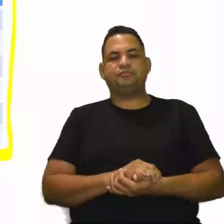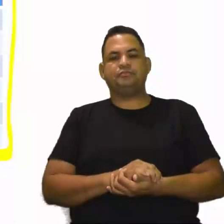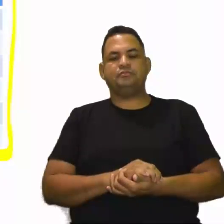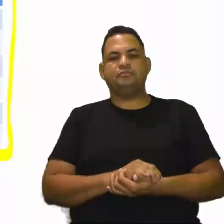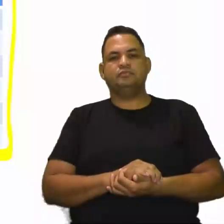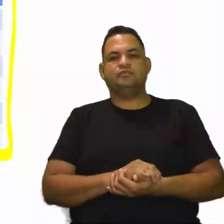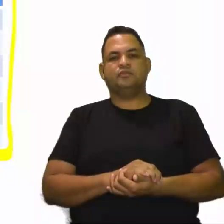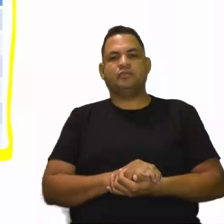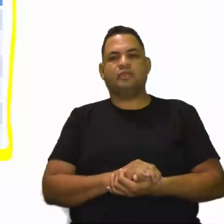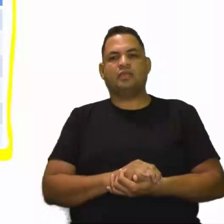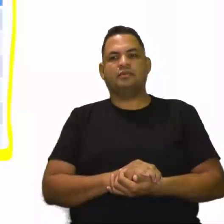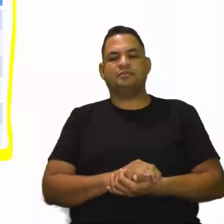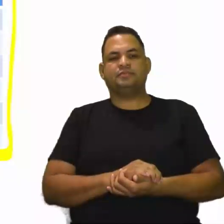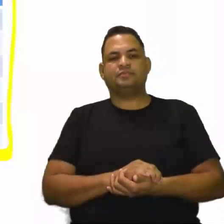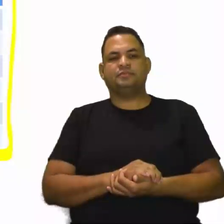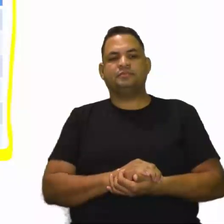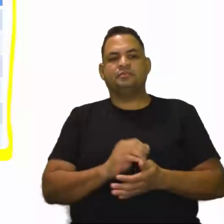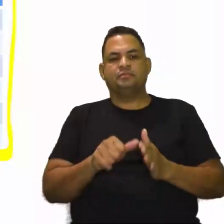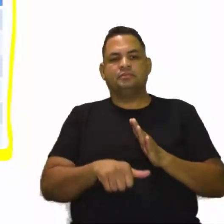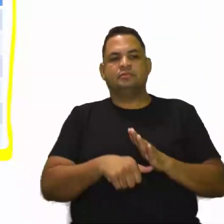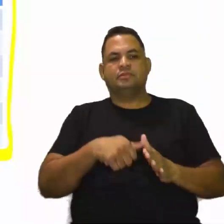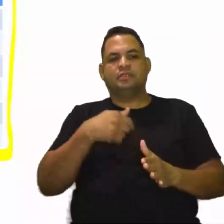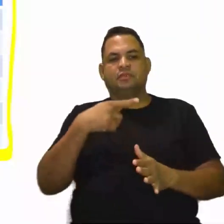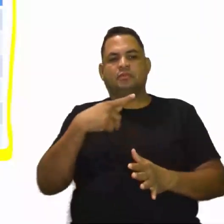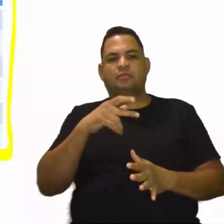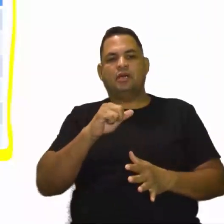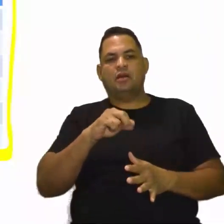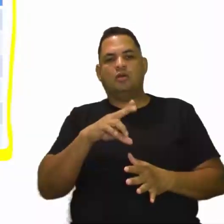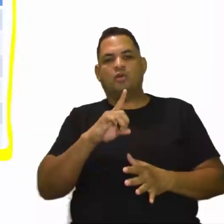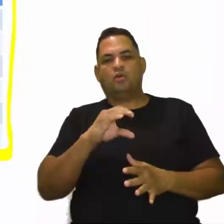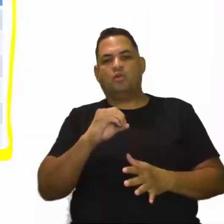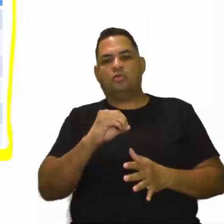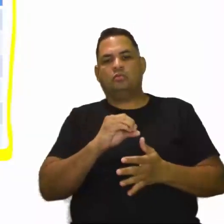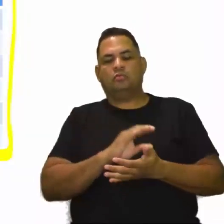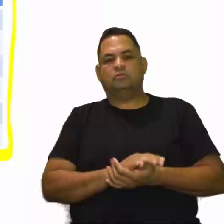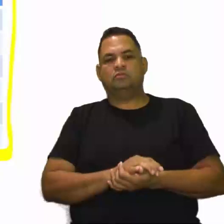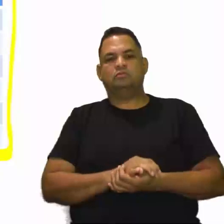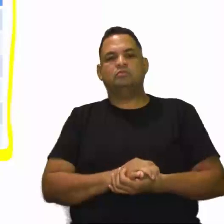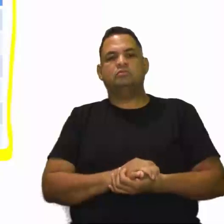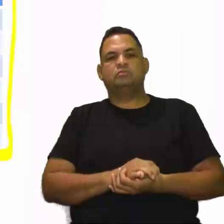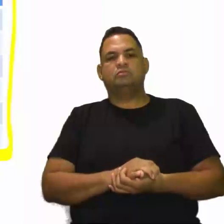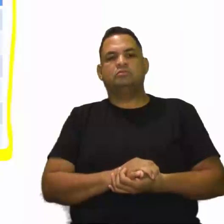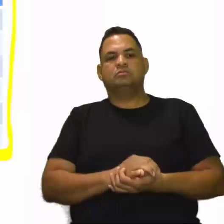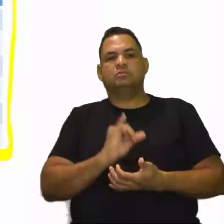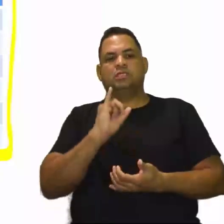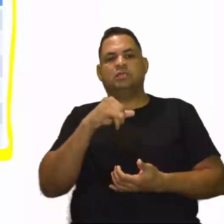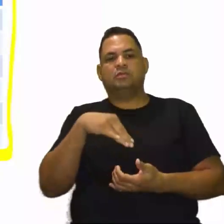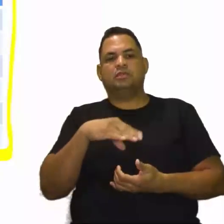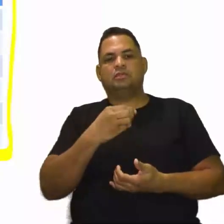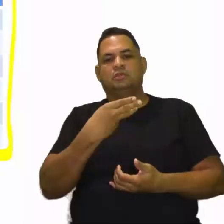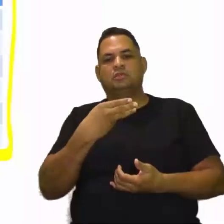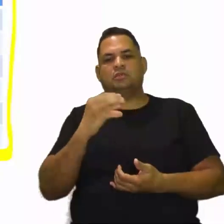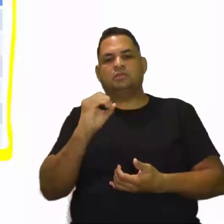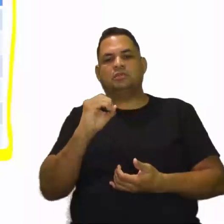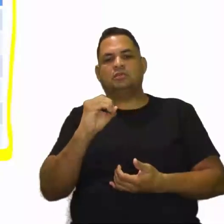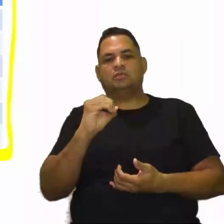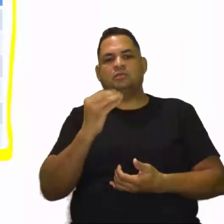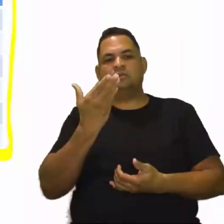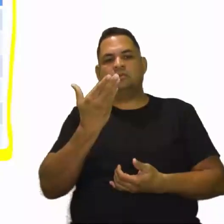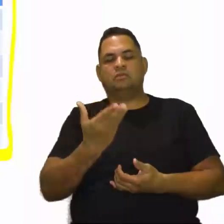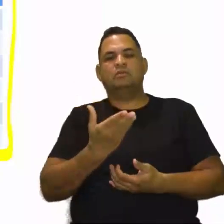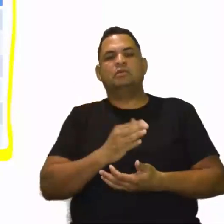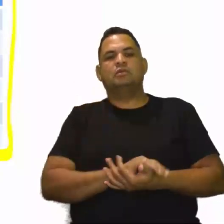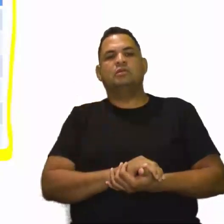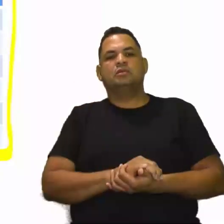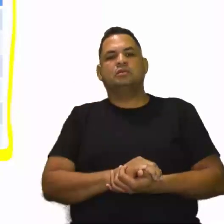analisar primeiro o do Paulo. Do Paulo é 30, né? O IMC do Paulo, sendo 30, aonde que ele entra